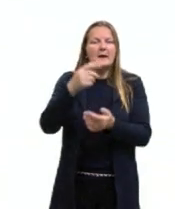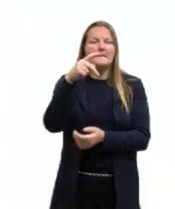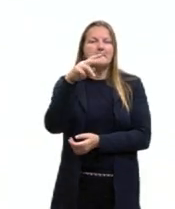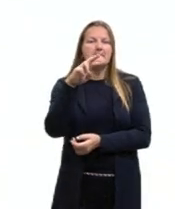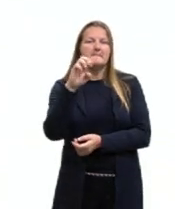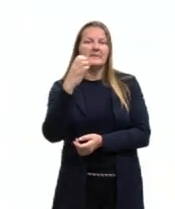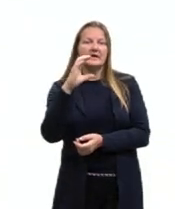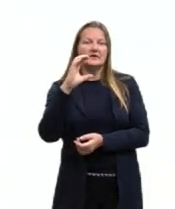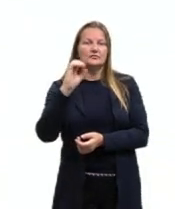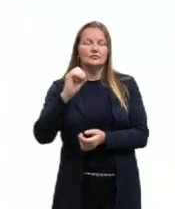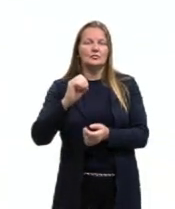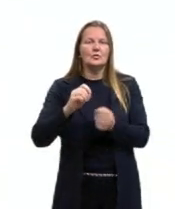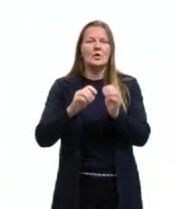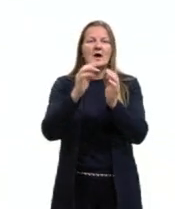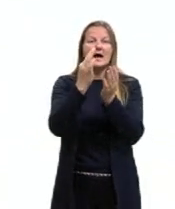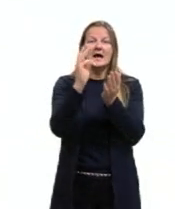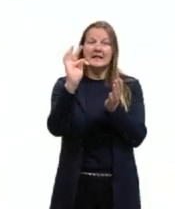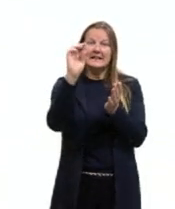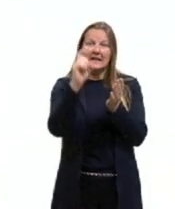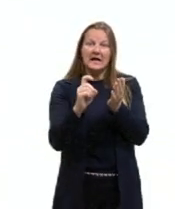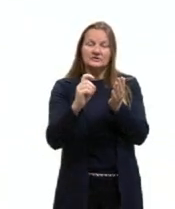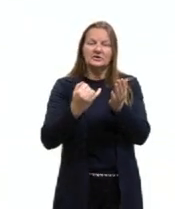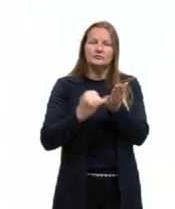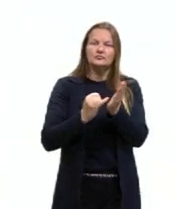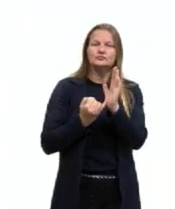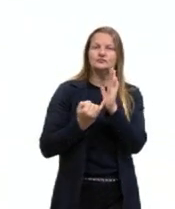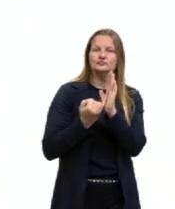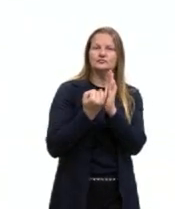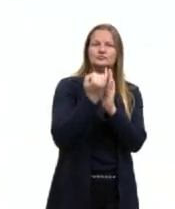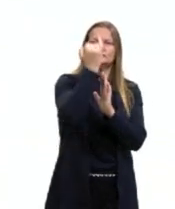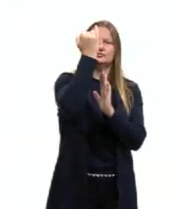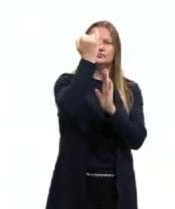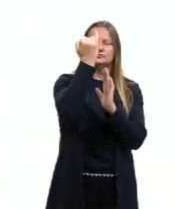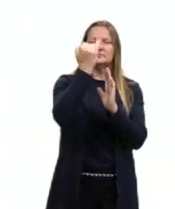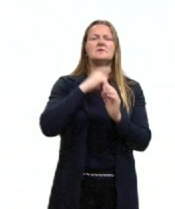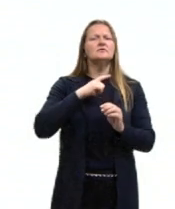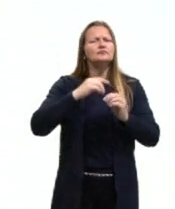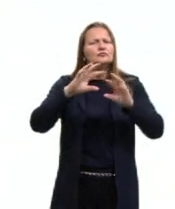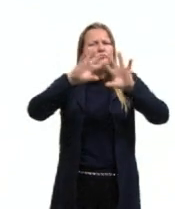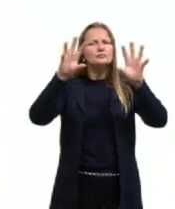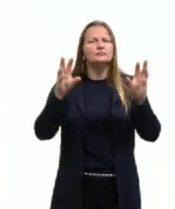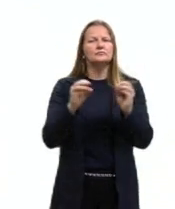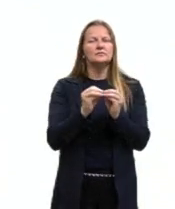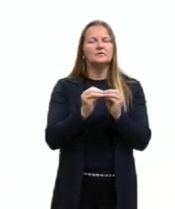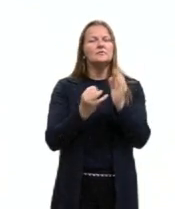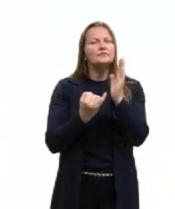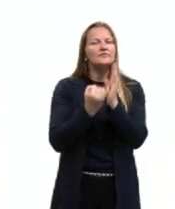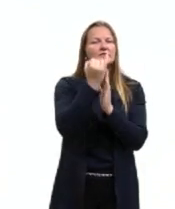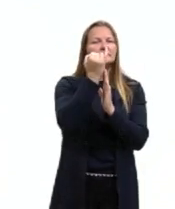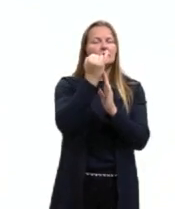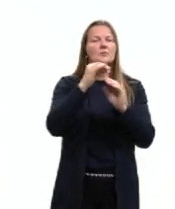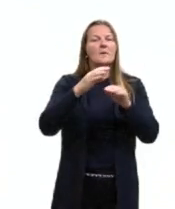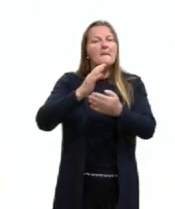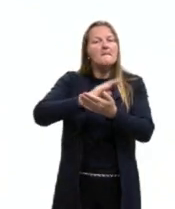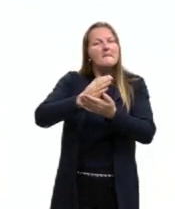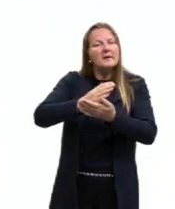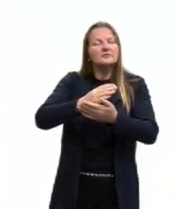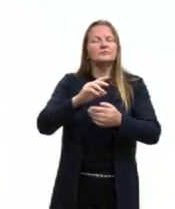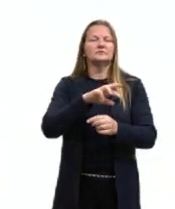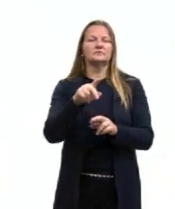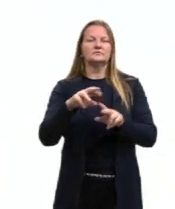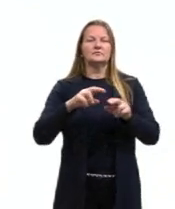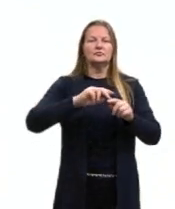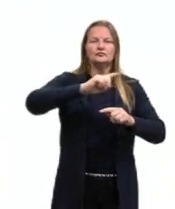a taxa de inflação sintetiza essas informações e nada mais é do que a média das variações